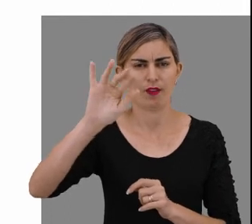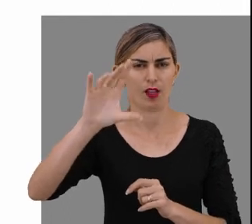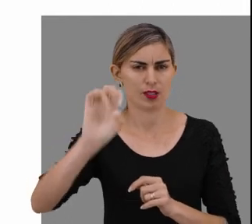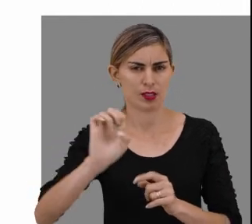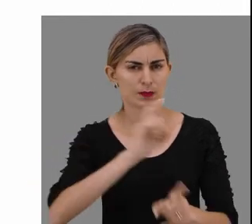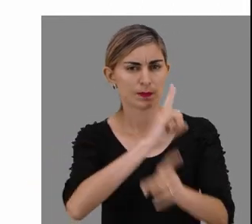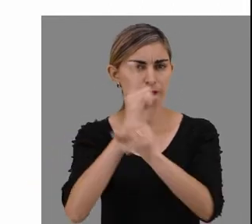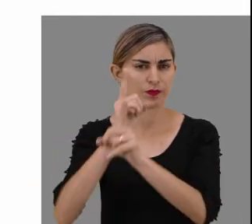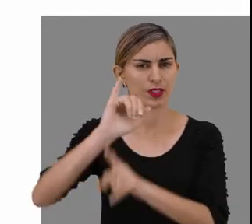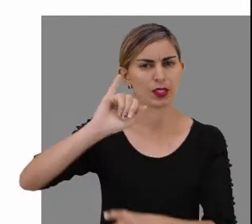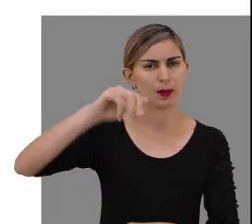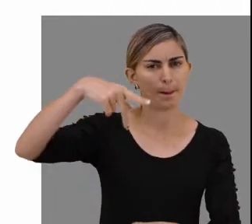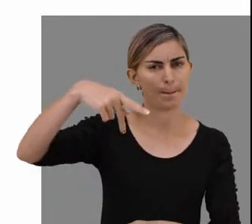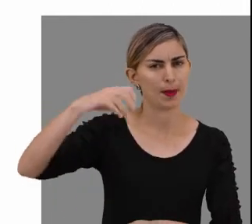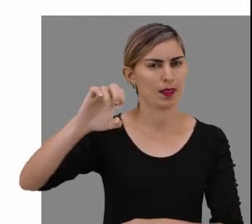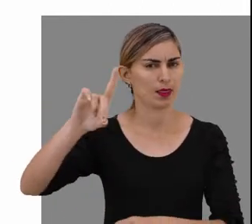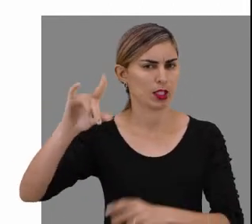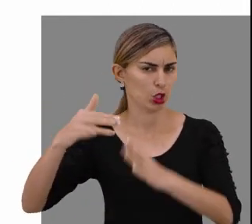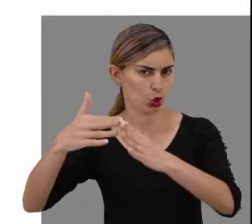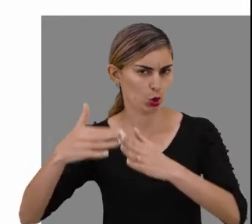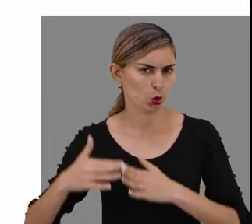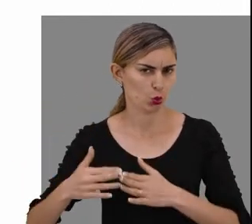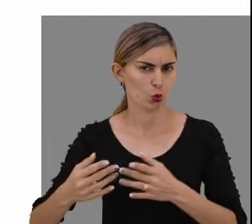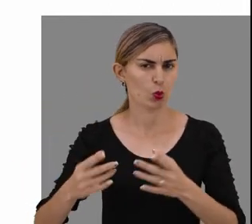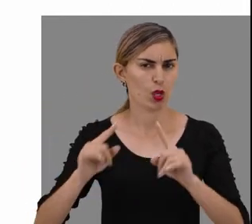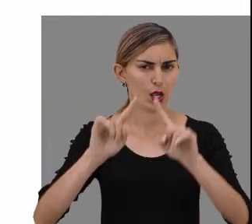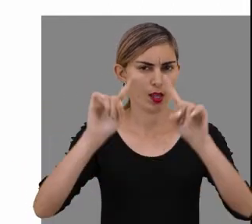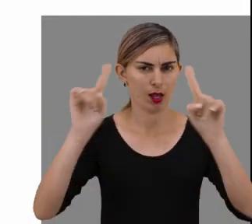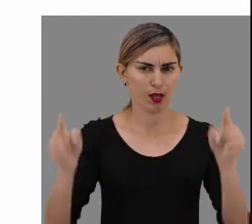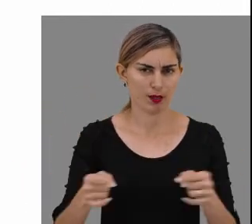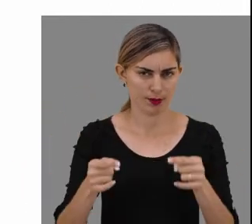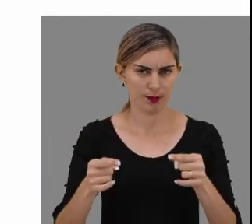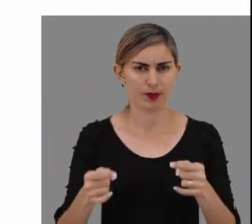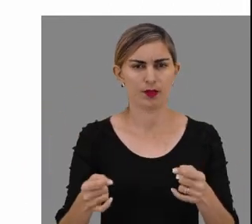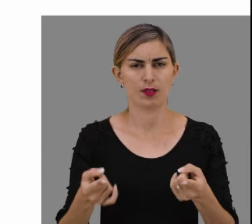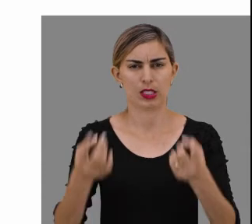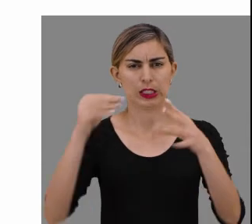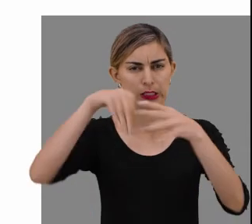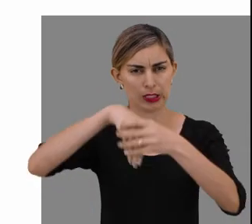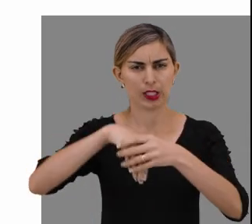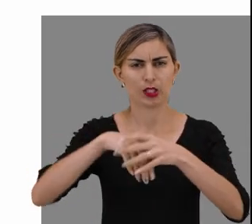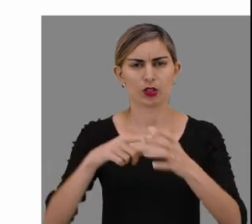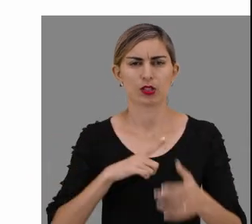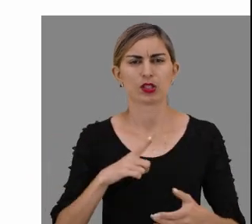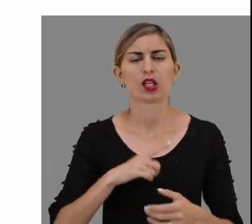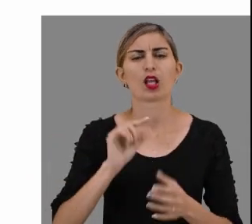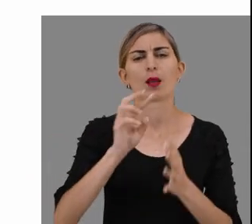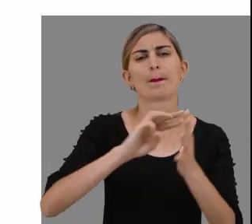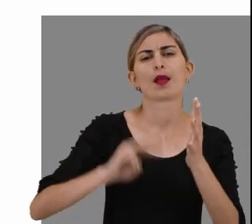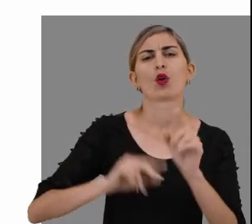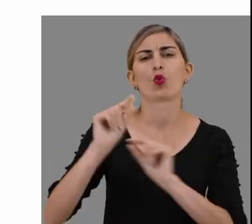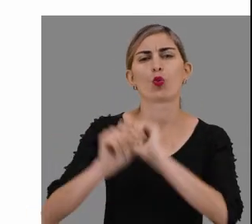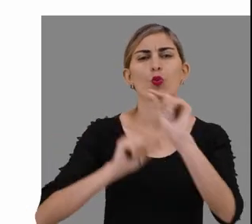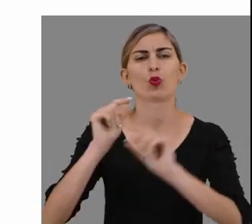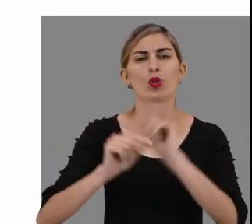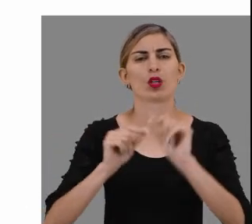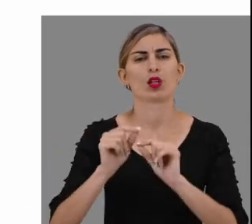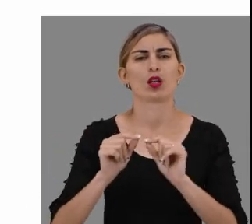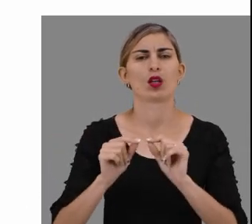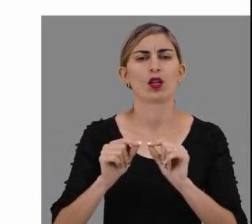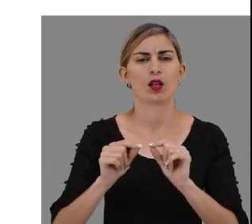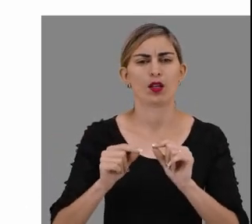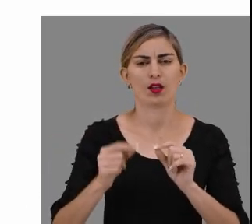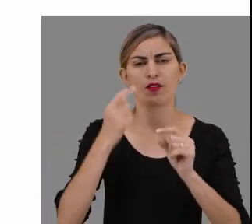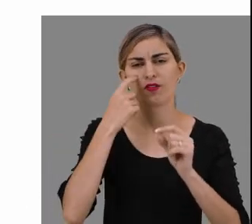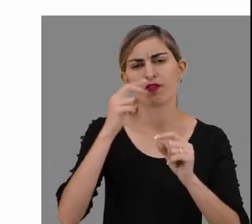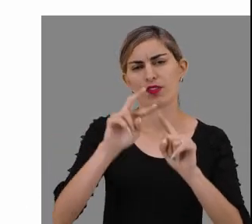o identificador como IPedido, abre e fecha chaves e dentro nós teremos os nossos métodos.